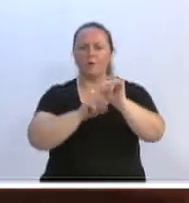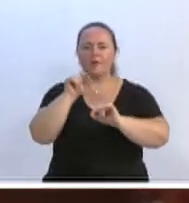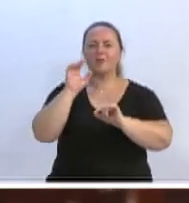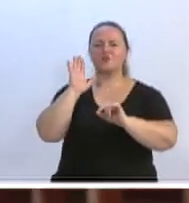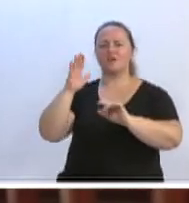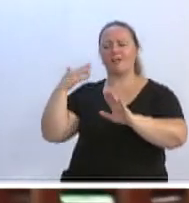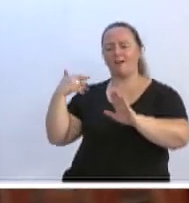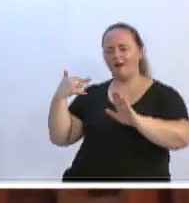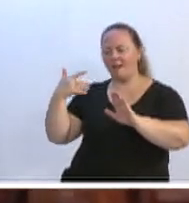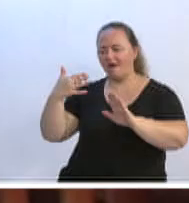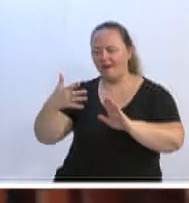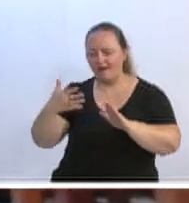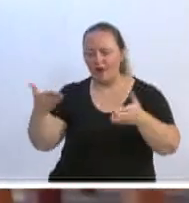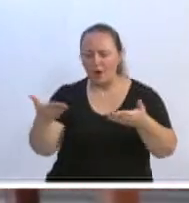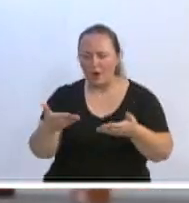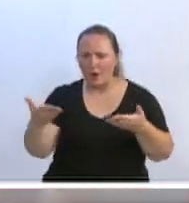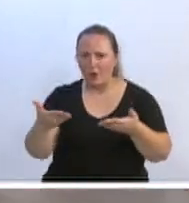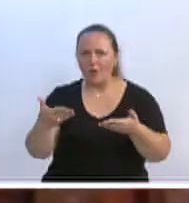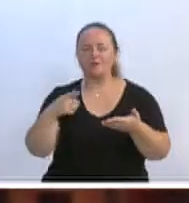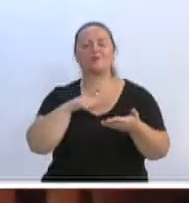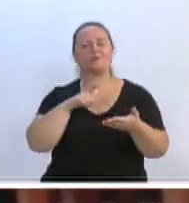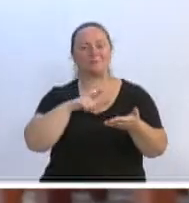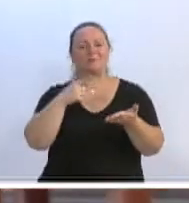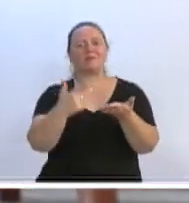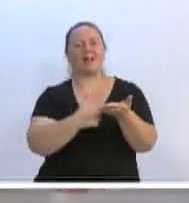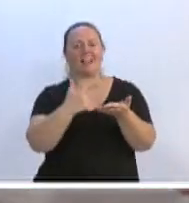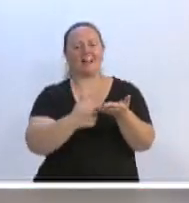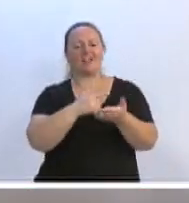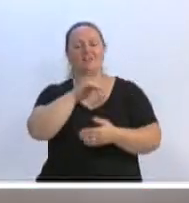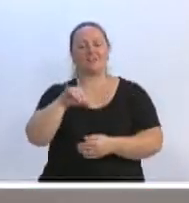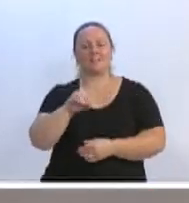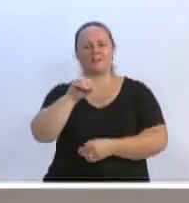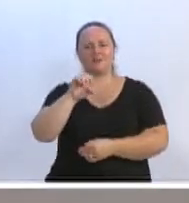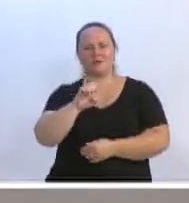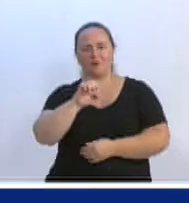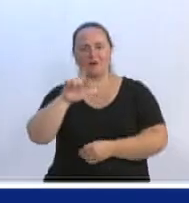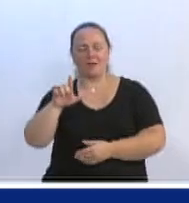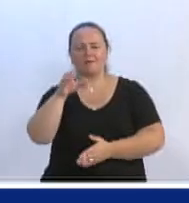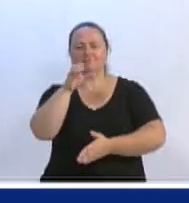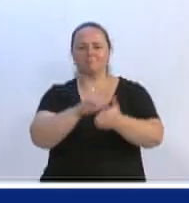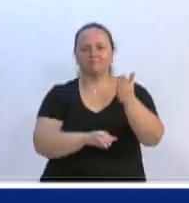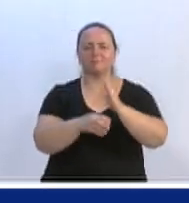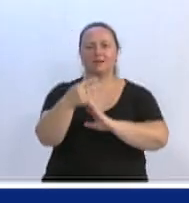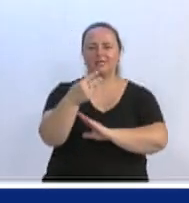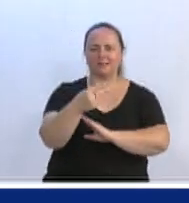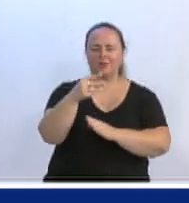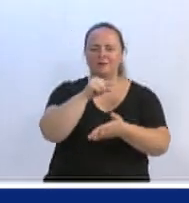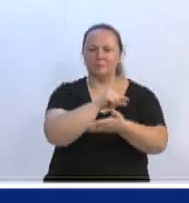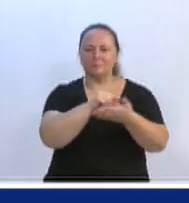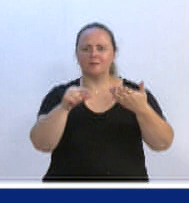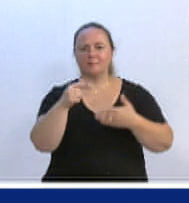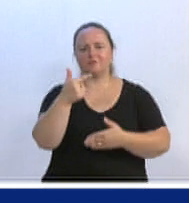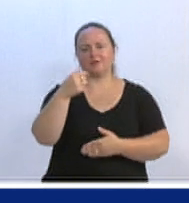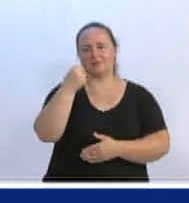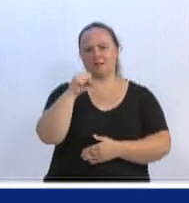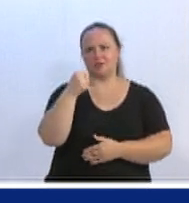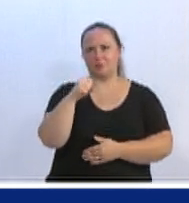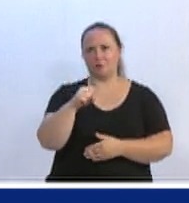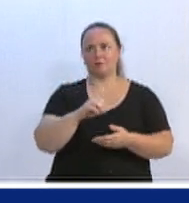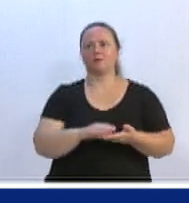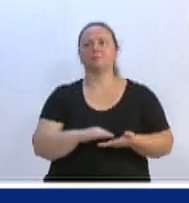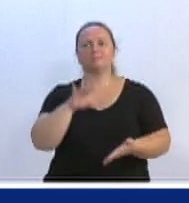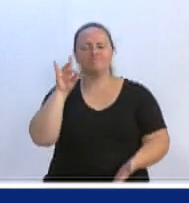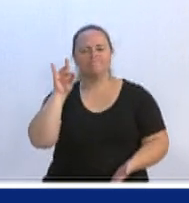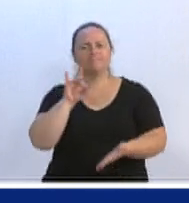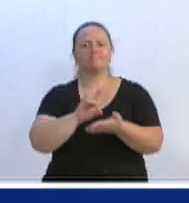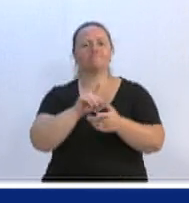para o tempo presente no livro do profeta Joel, capítulo 2, verso 28, que diz: E há de ser que